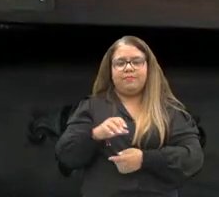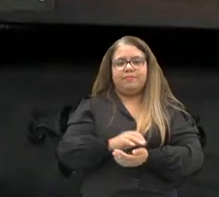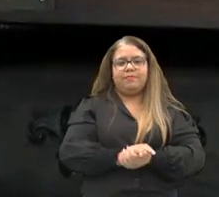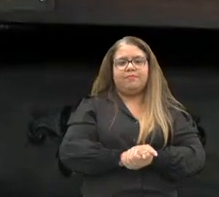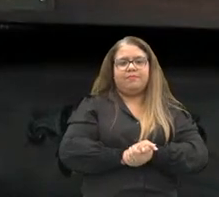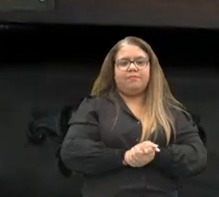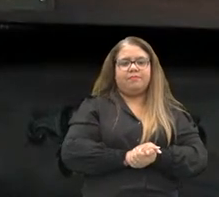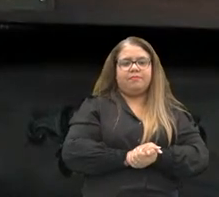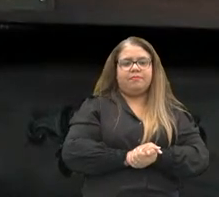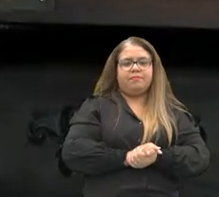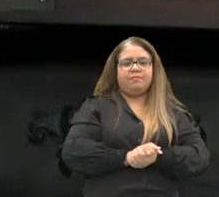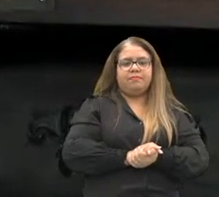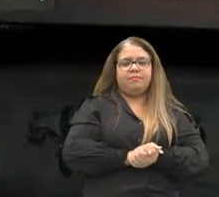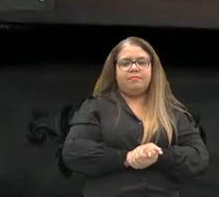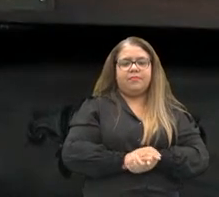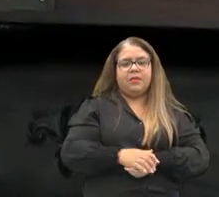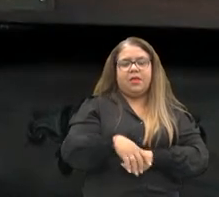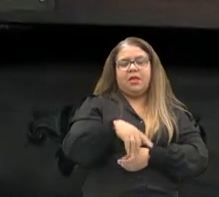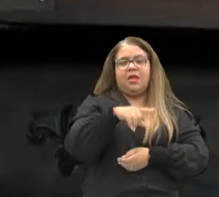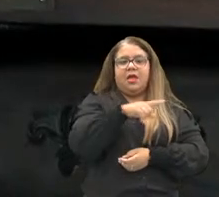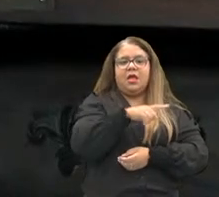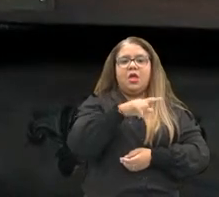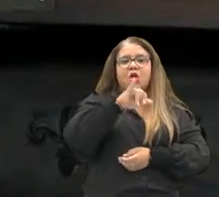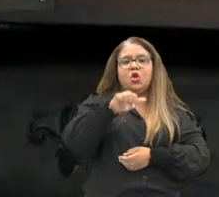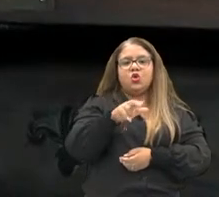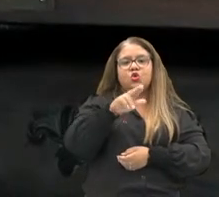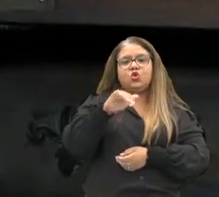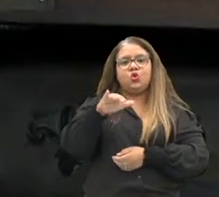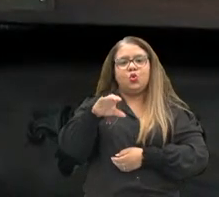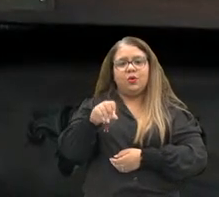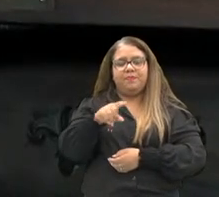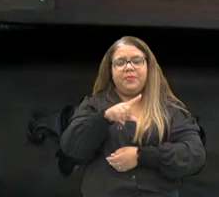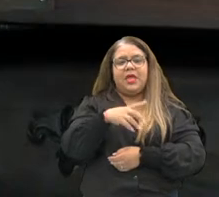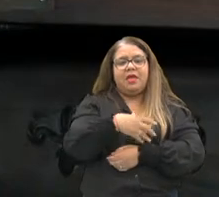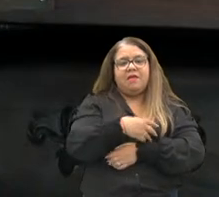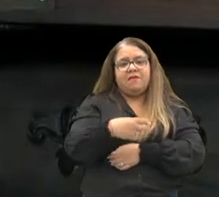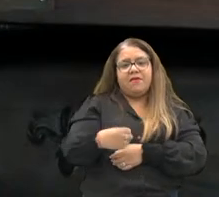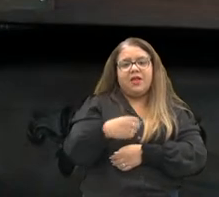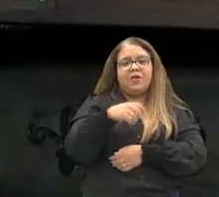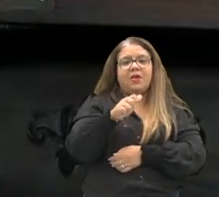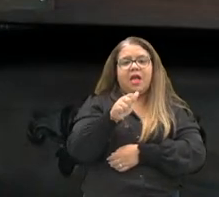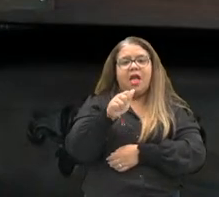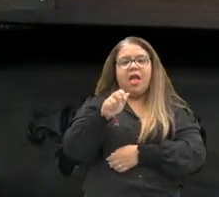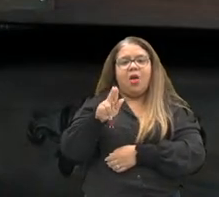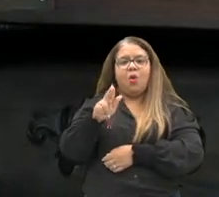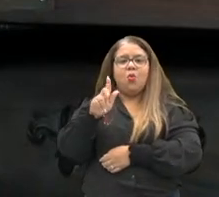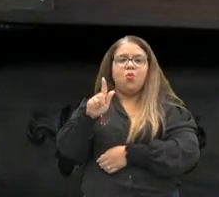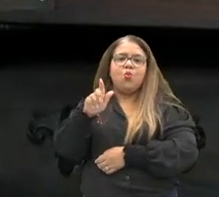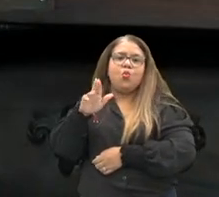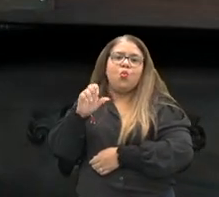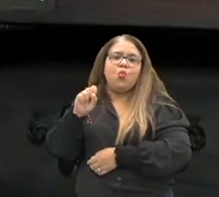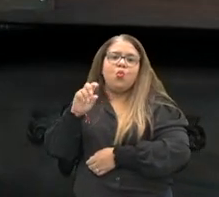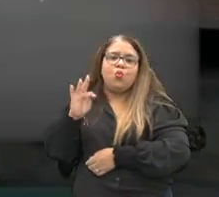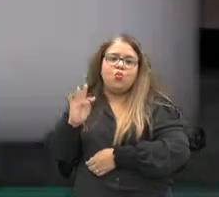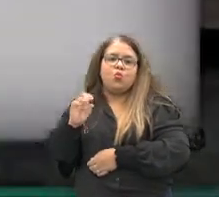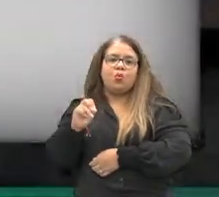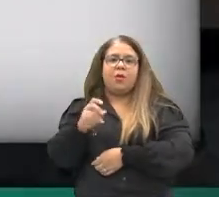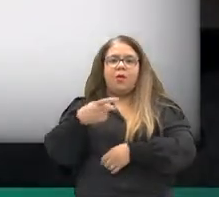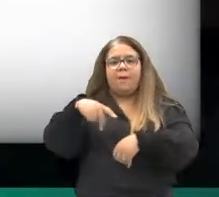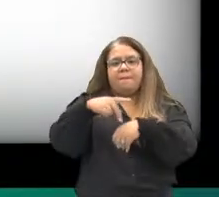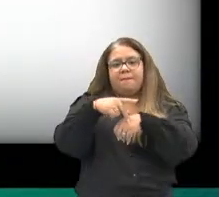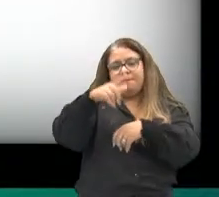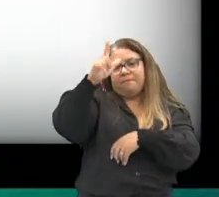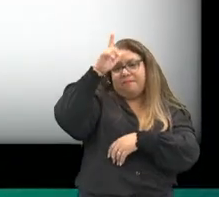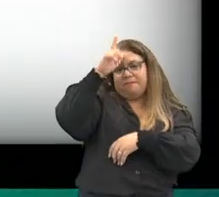Frederico era filho de Augusto Frederico Miller, um alemão, que veio mais